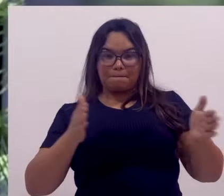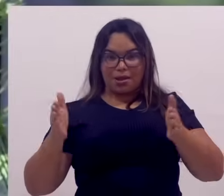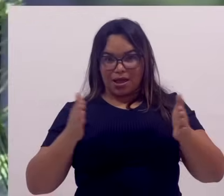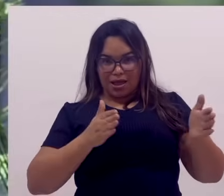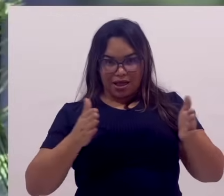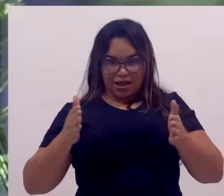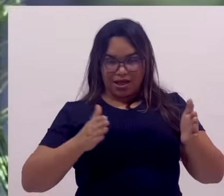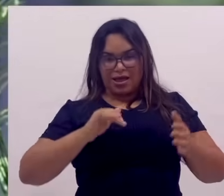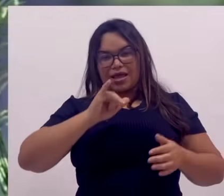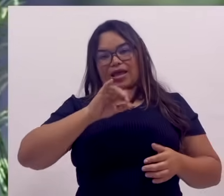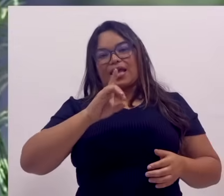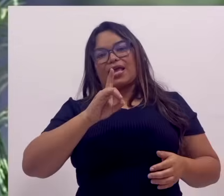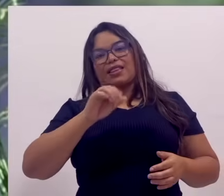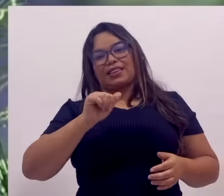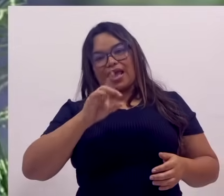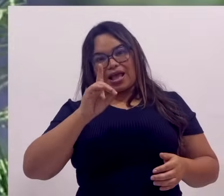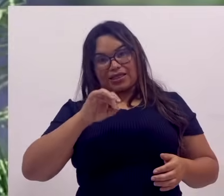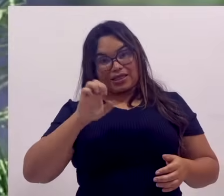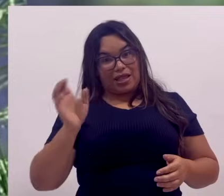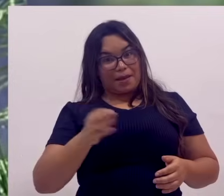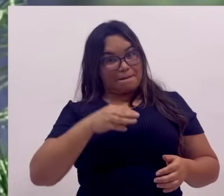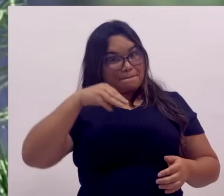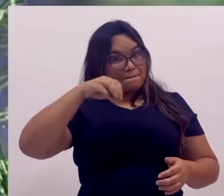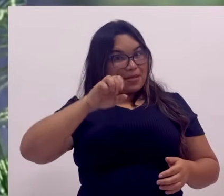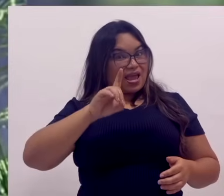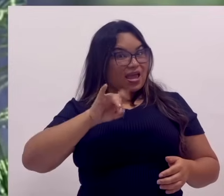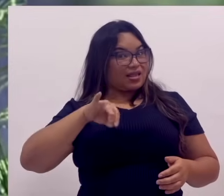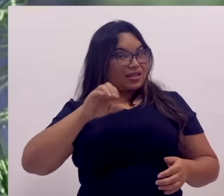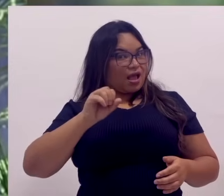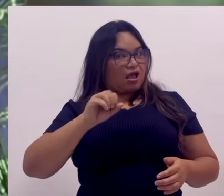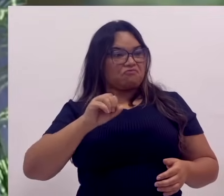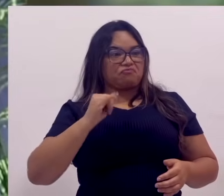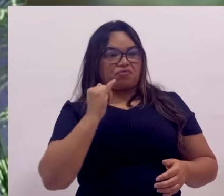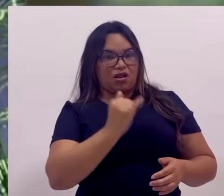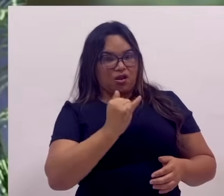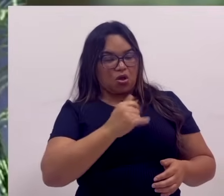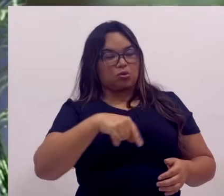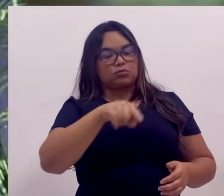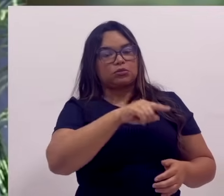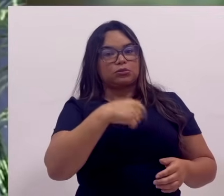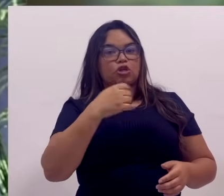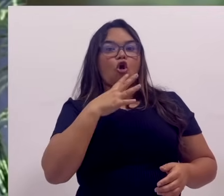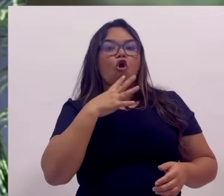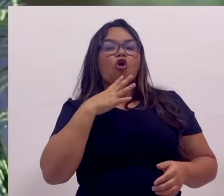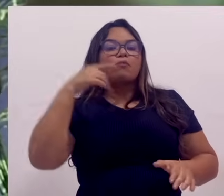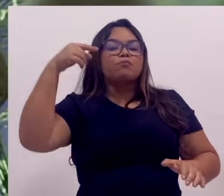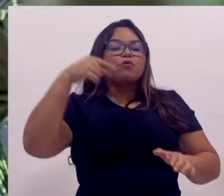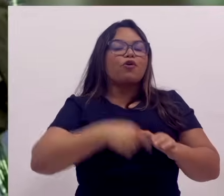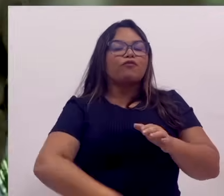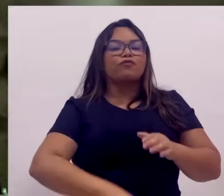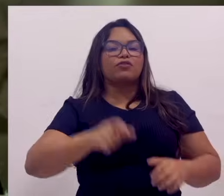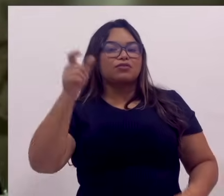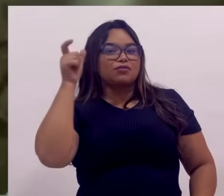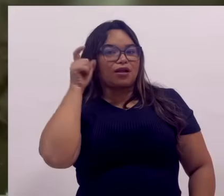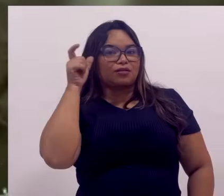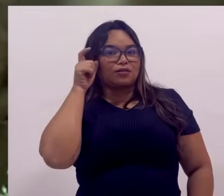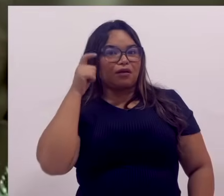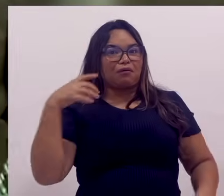Na igreja da Idade Média. Conhece as profundidades de Satanás. Uau! Isso dá